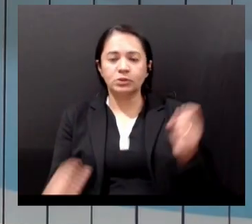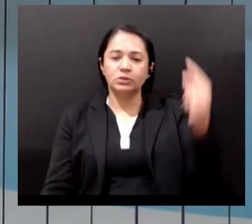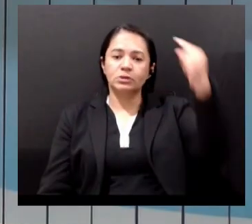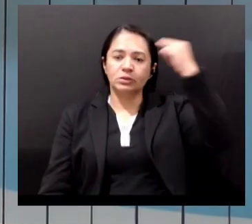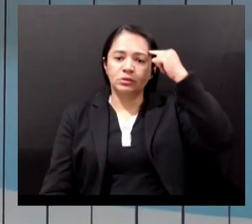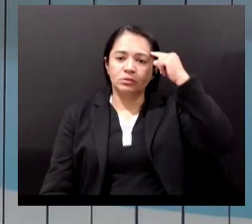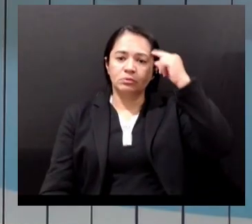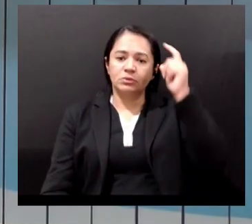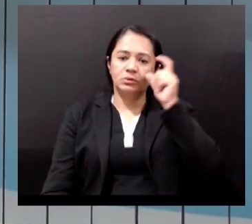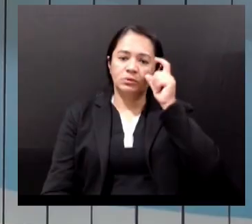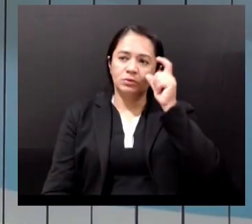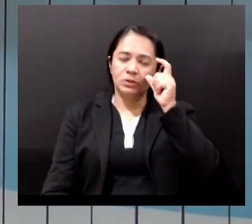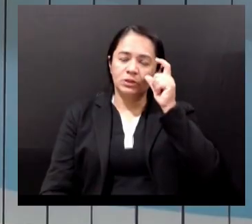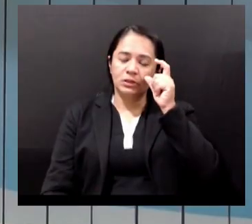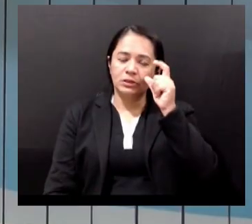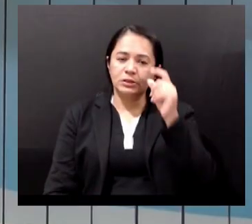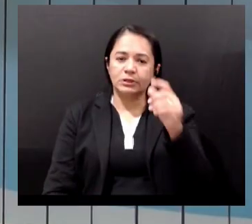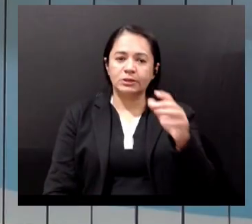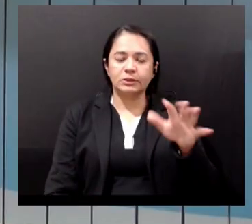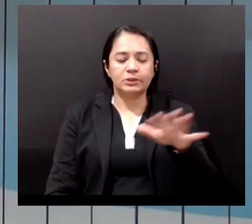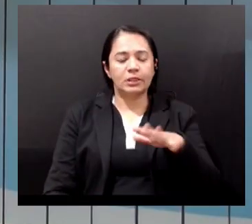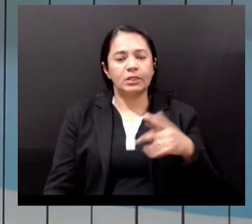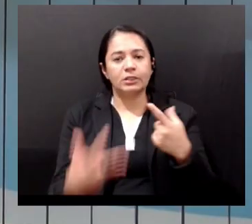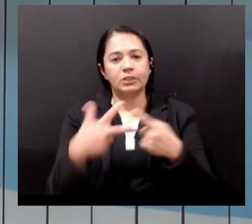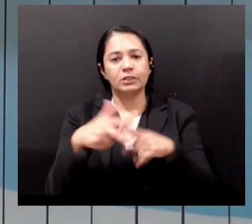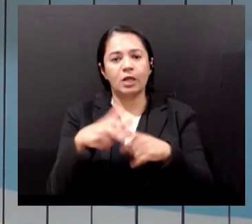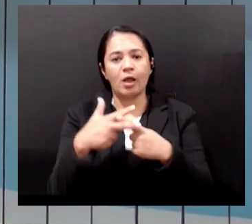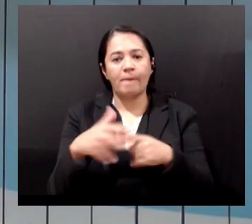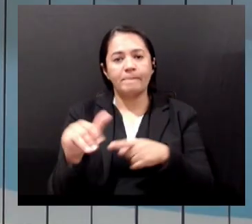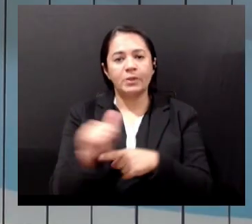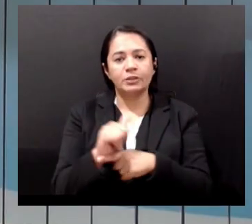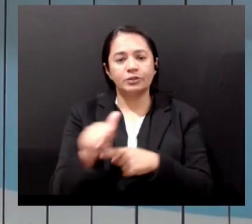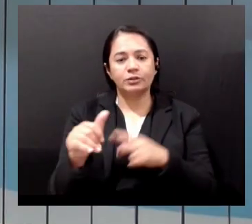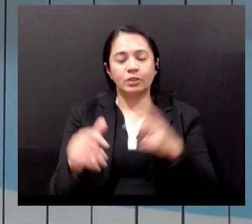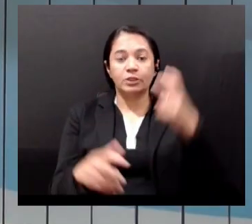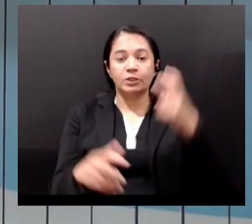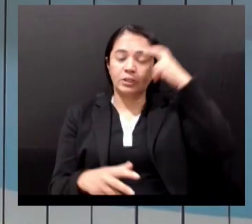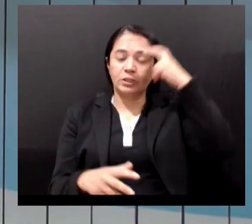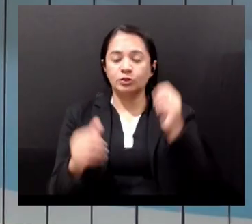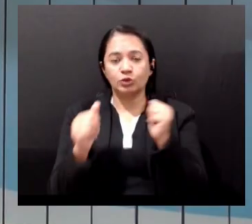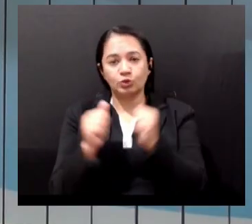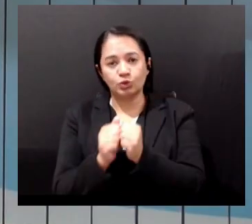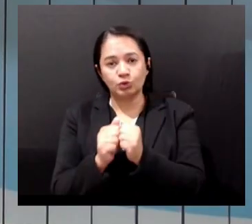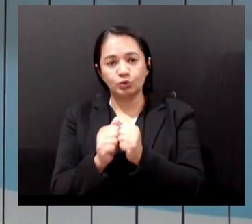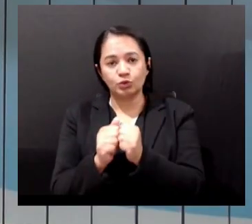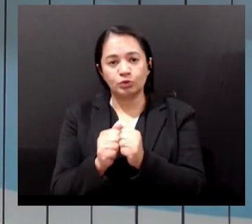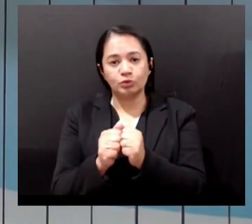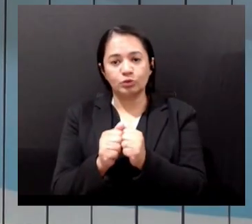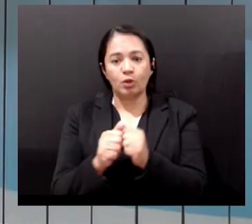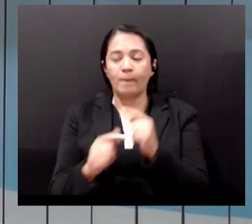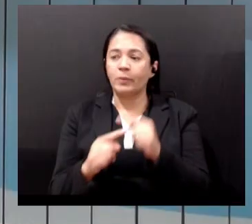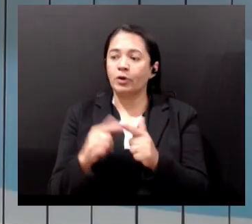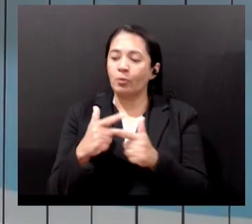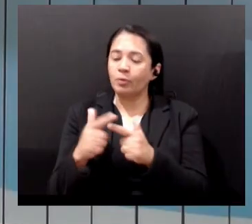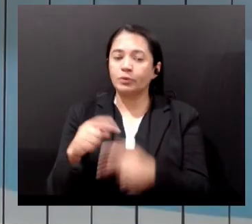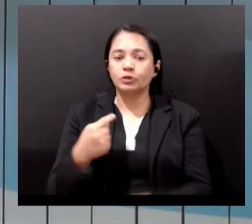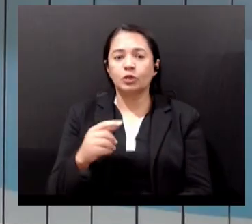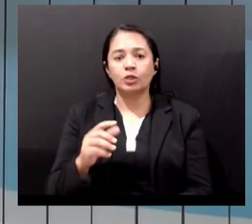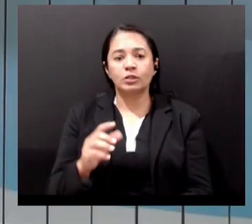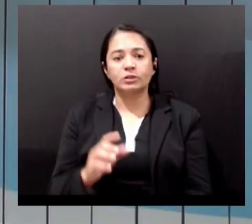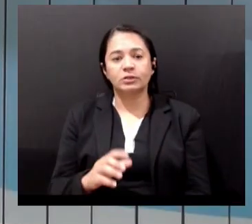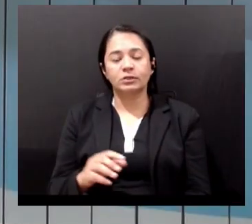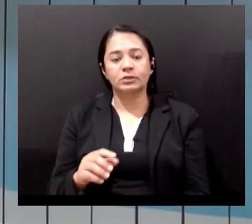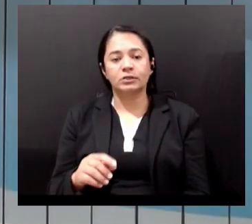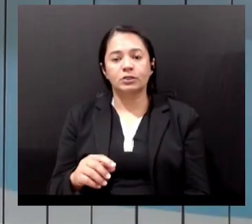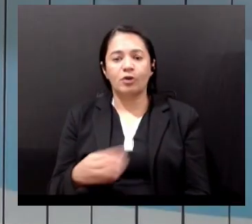que esse interesse também na manutenção das culturas vem ao encontro desse problema que todos nós,